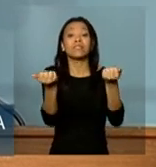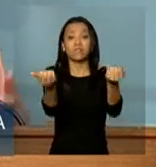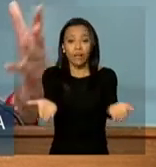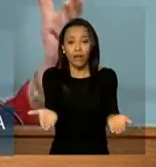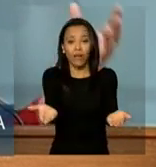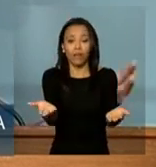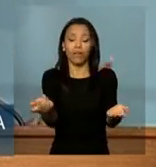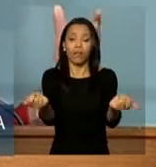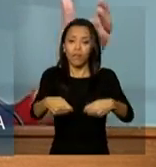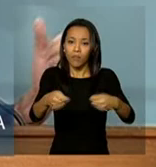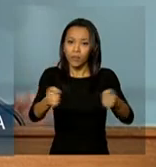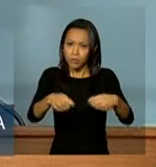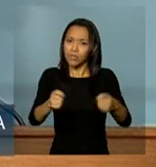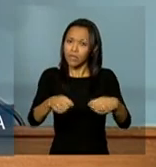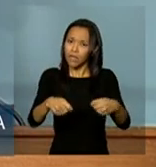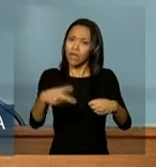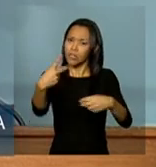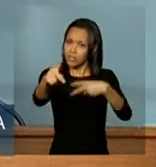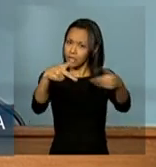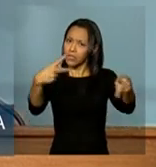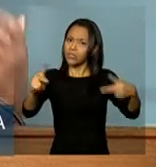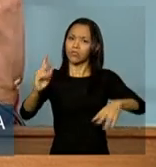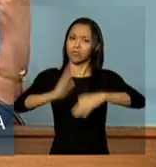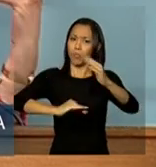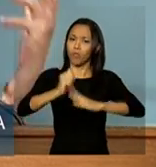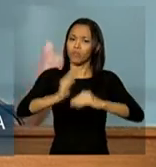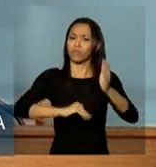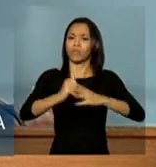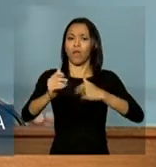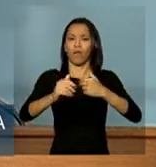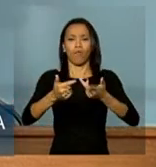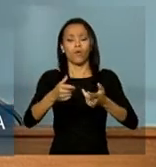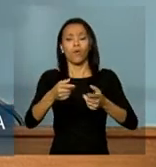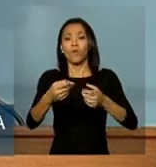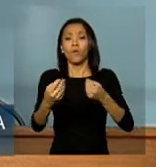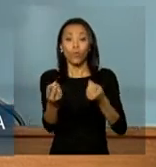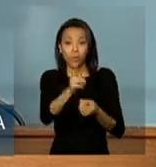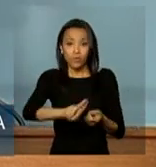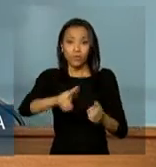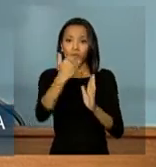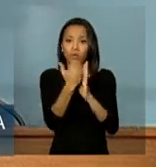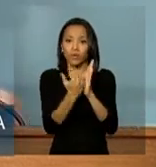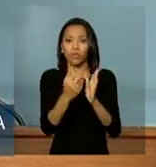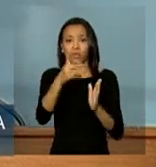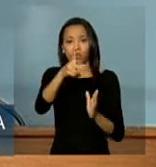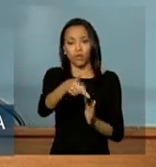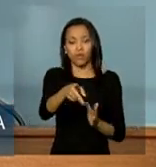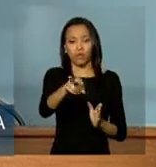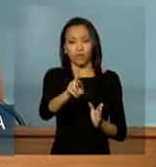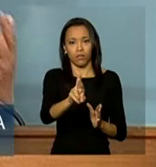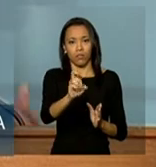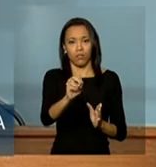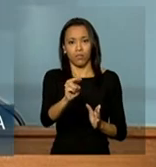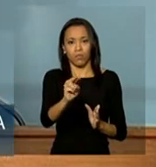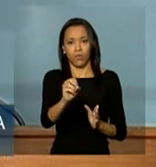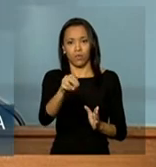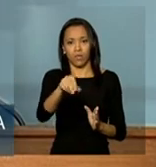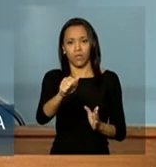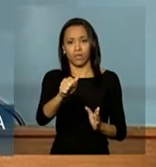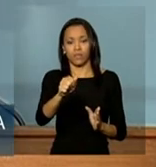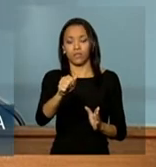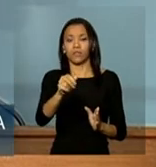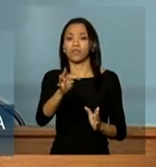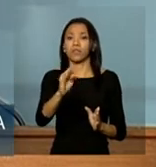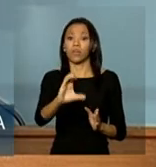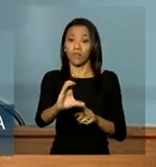para formação e capacitação profissional através do Pronatec. Significa, enfim, perceber sempre